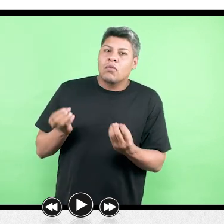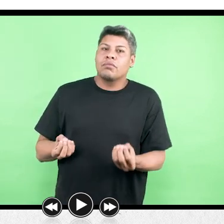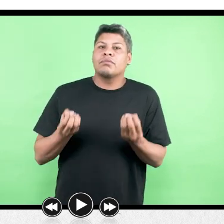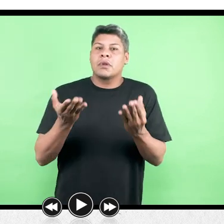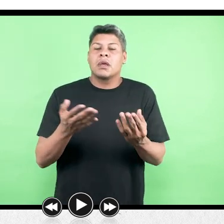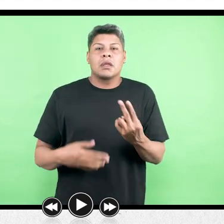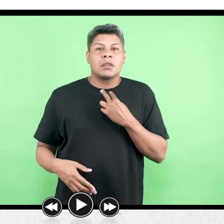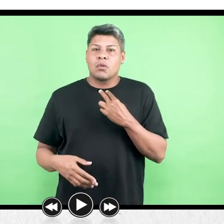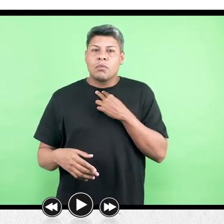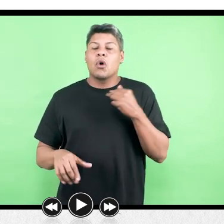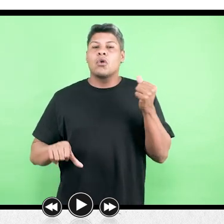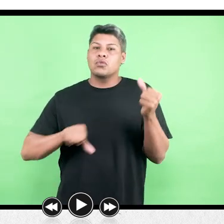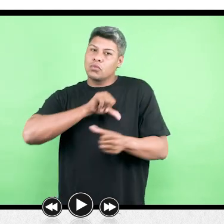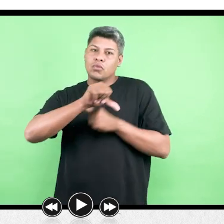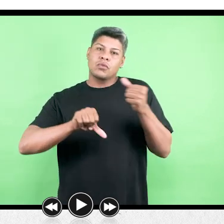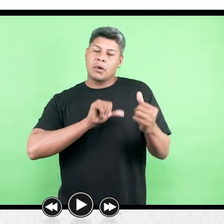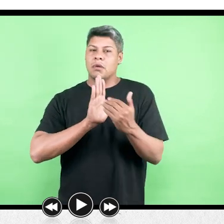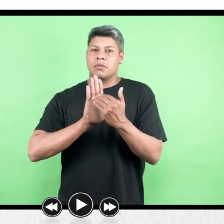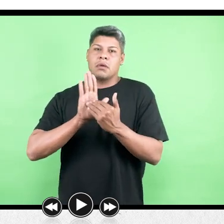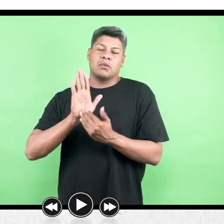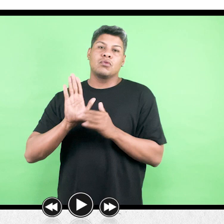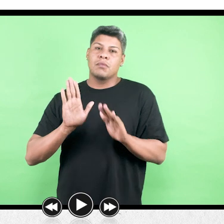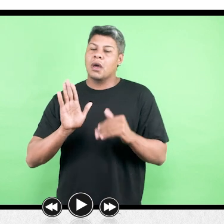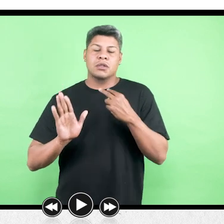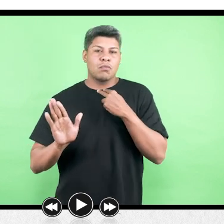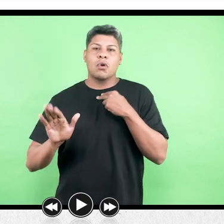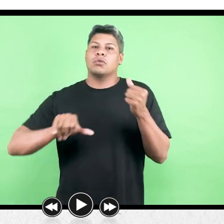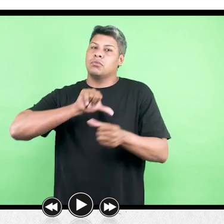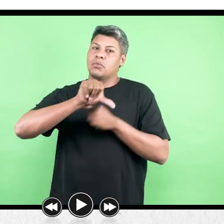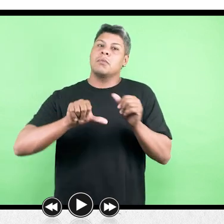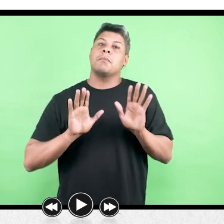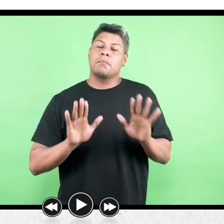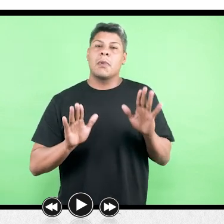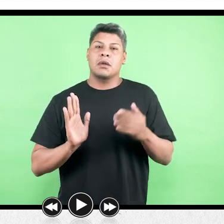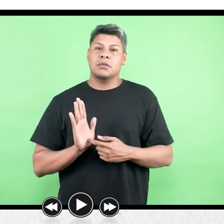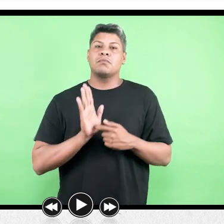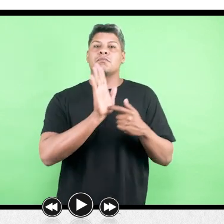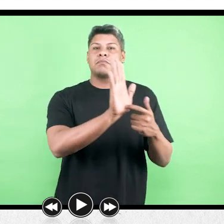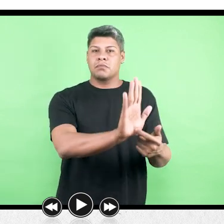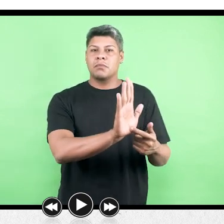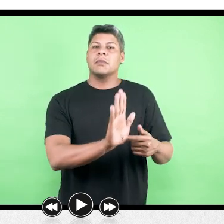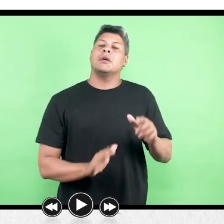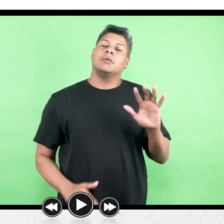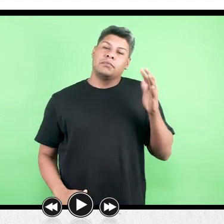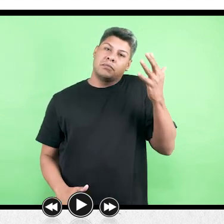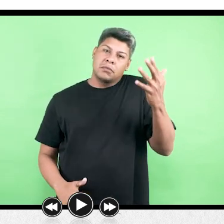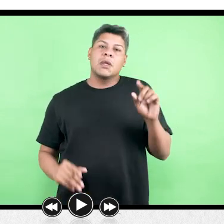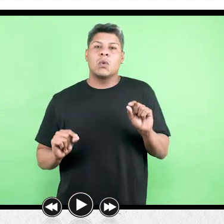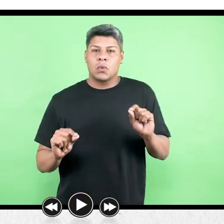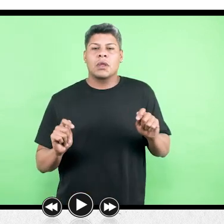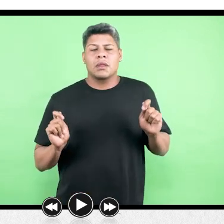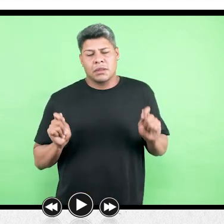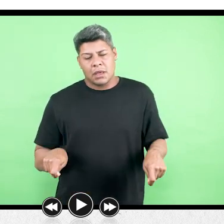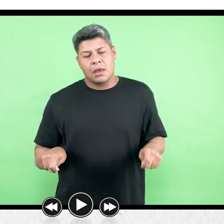não pode mexer nos metadados. Existem os metadados, mas não, a gente não mexe, mas a gente encaminha e ele é considerado inserido. A